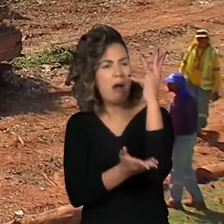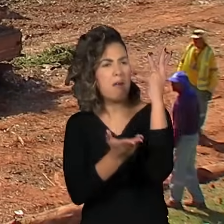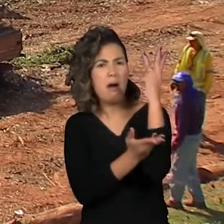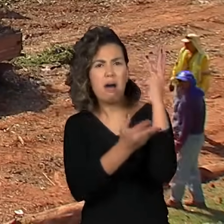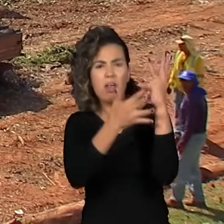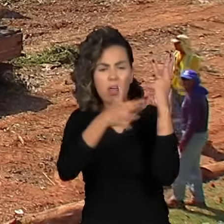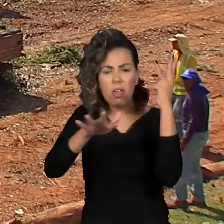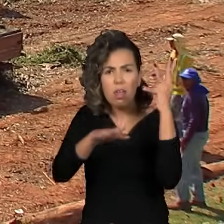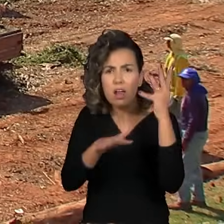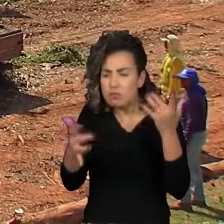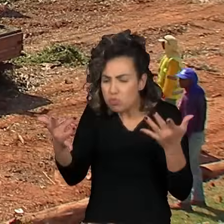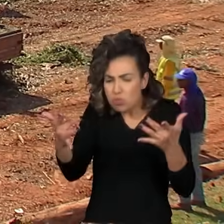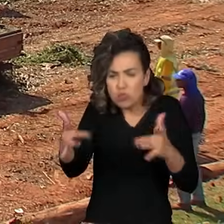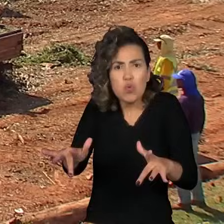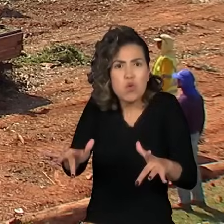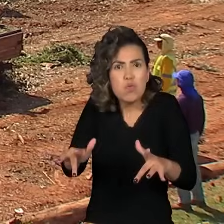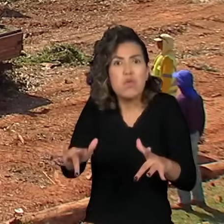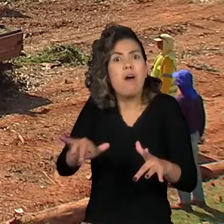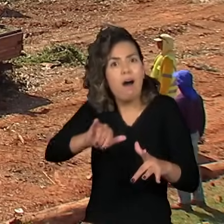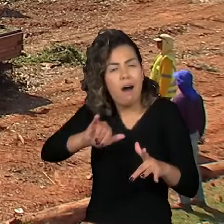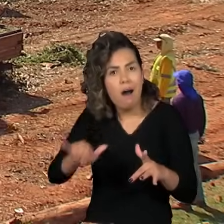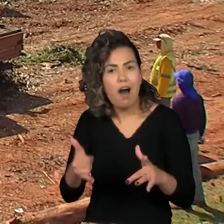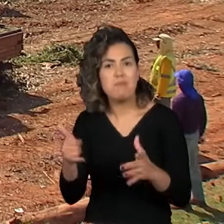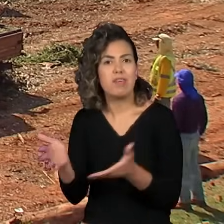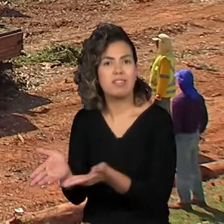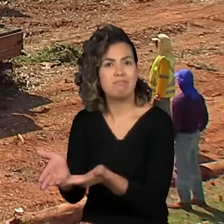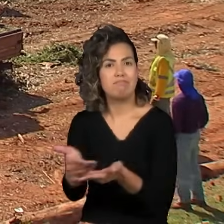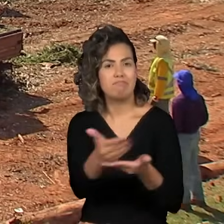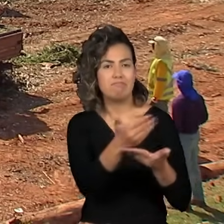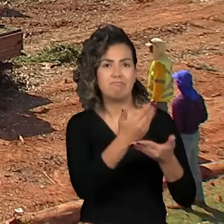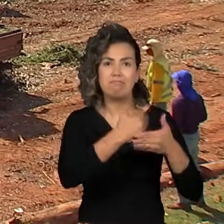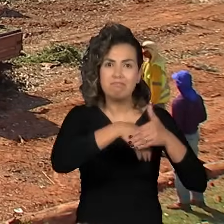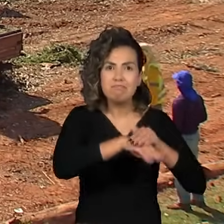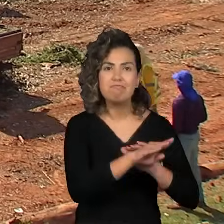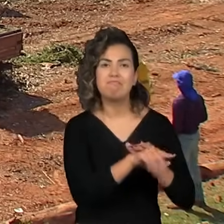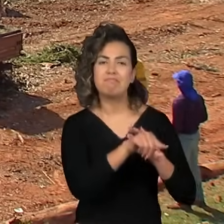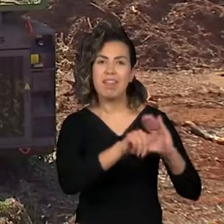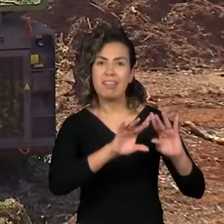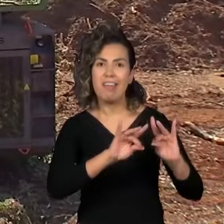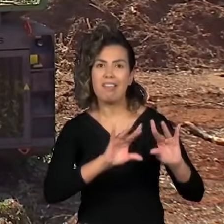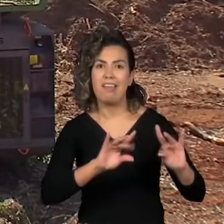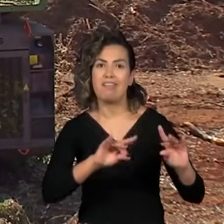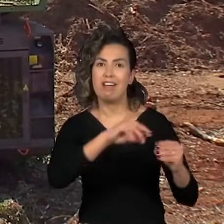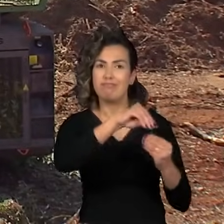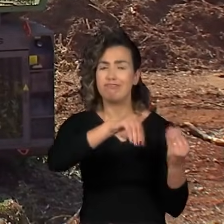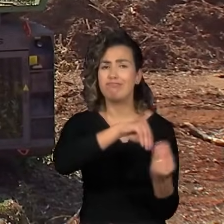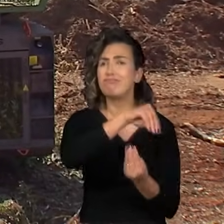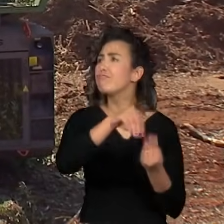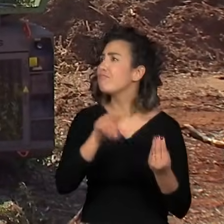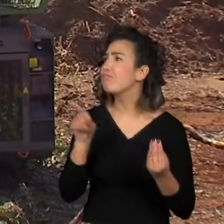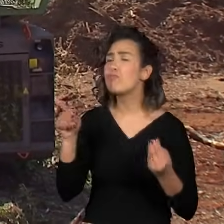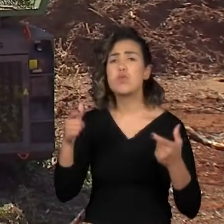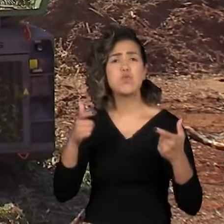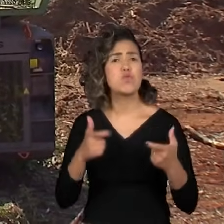e manutenção de plantas gerado na cidade de Campinas, no interior paulista.